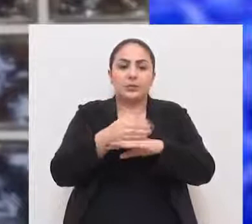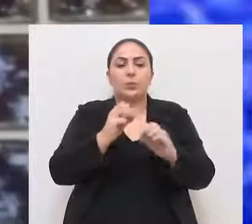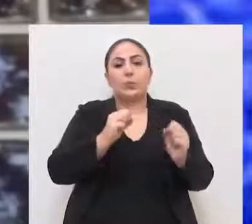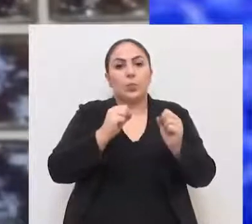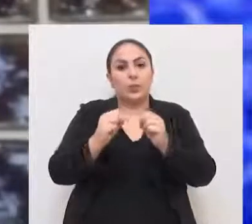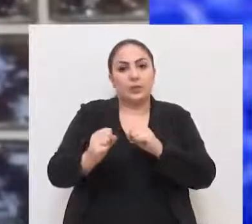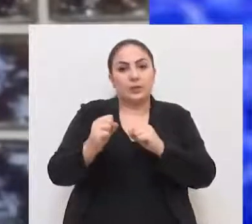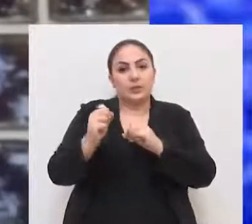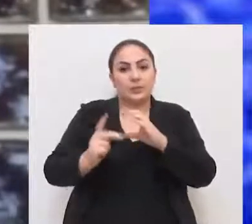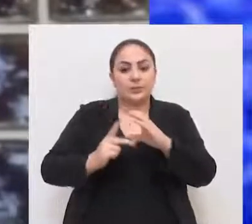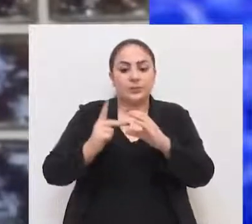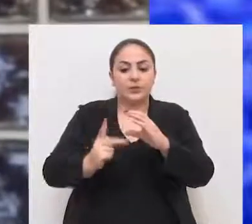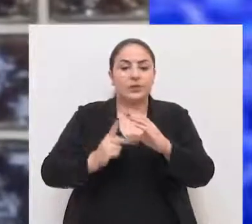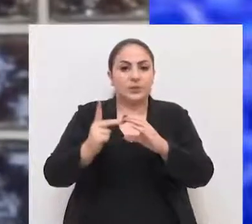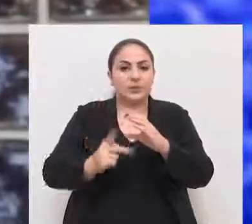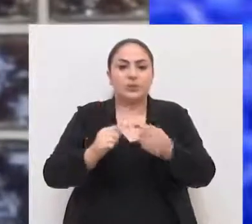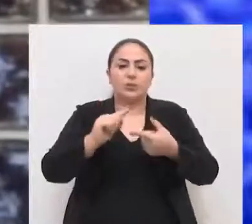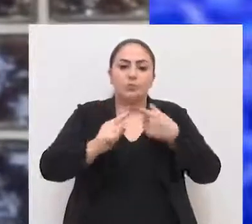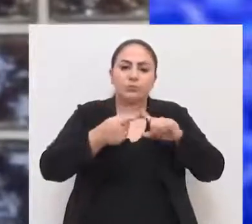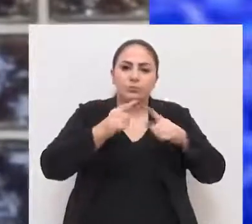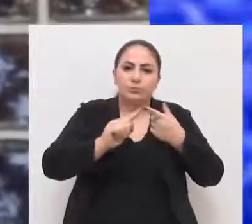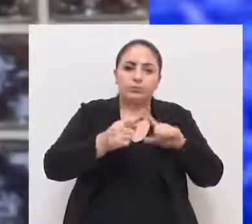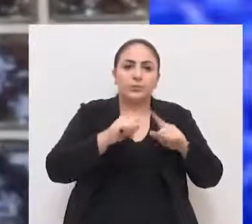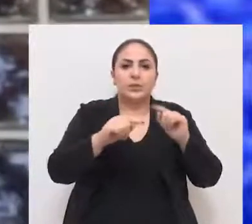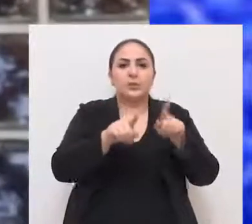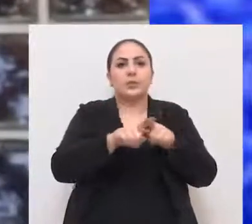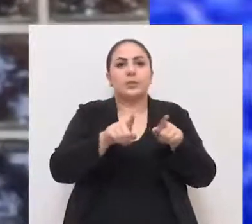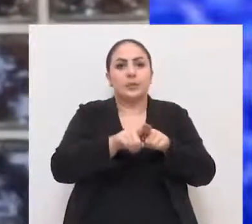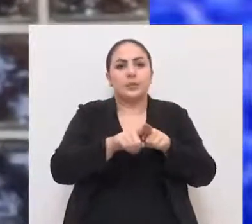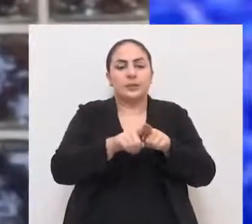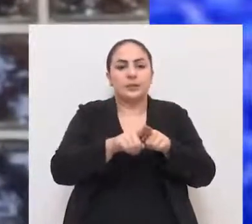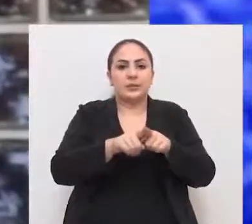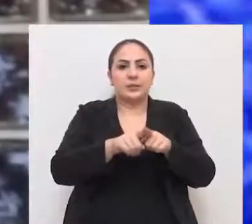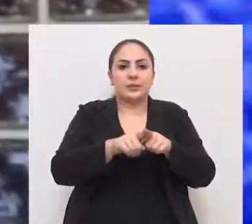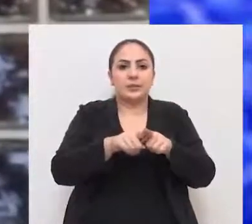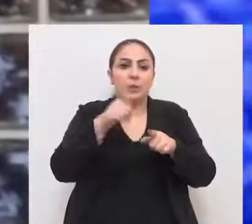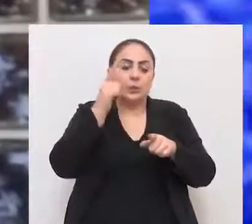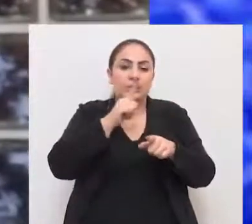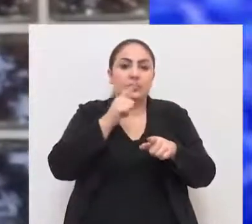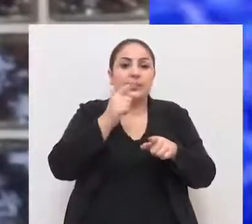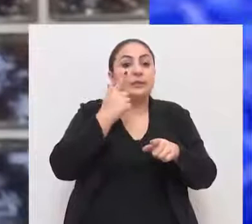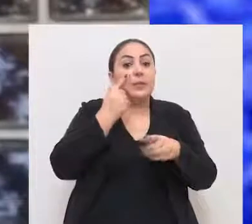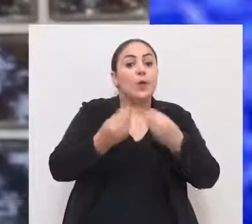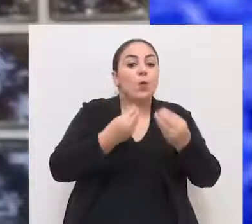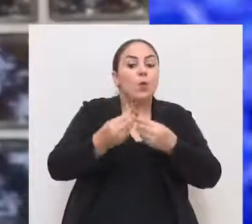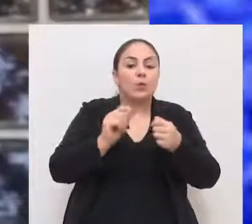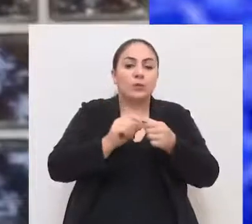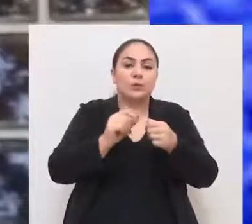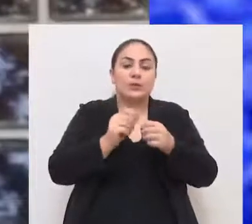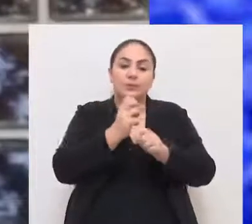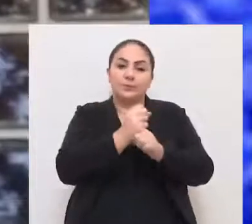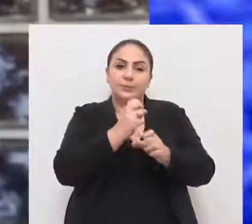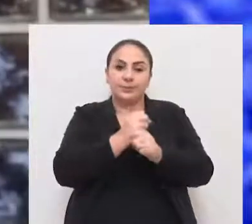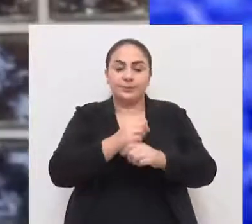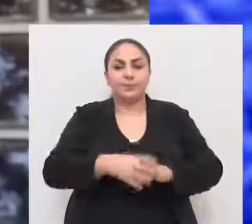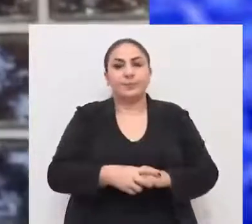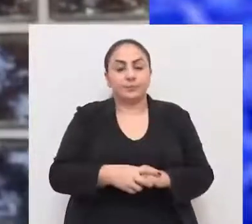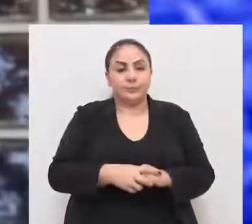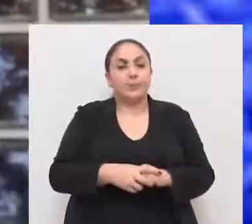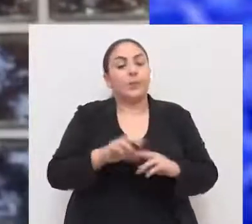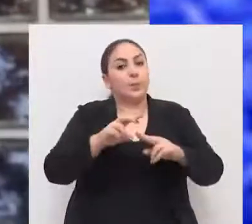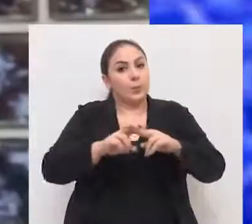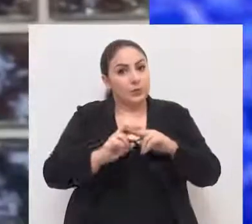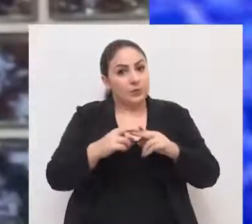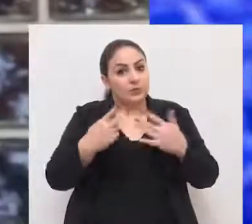Poder Legislativo no debate e na disciplinação das finanças públicas.